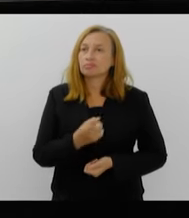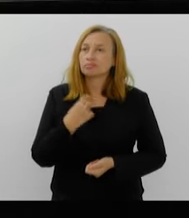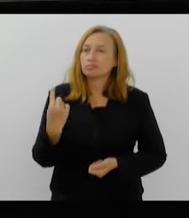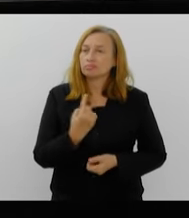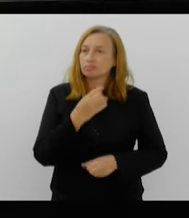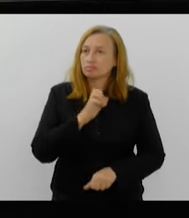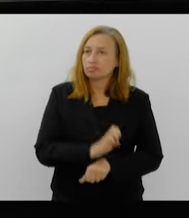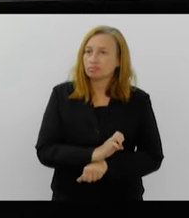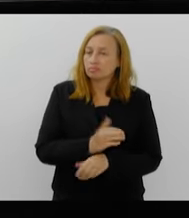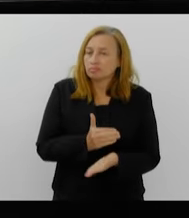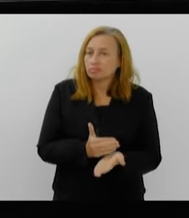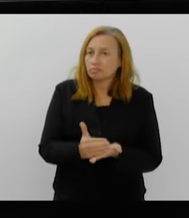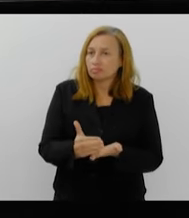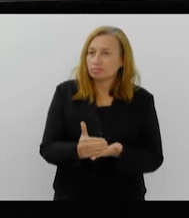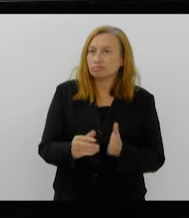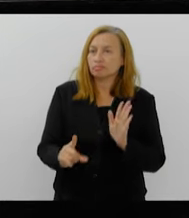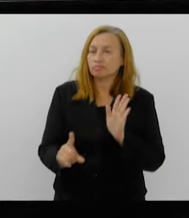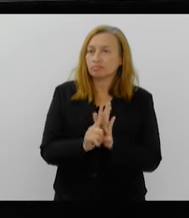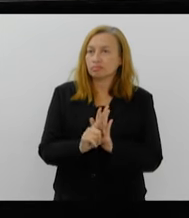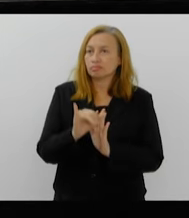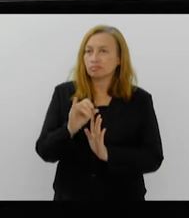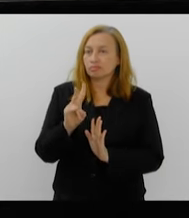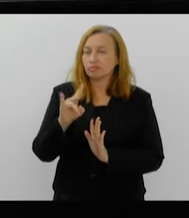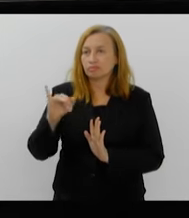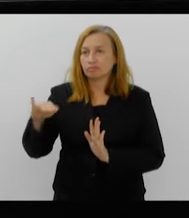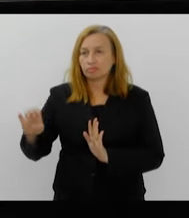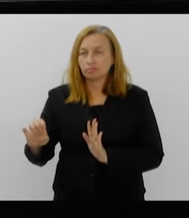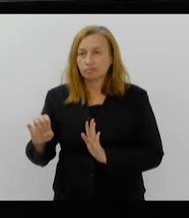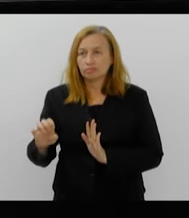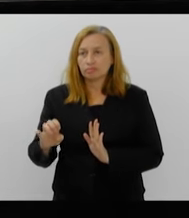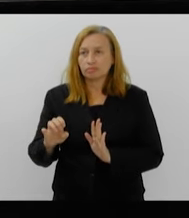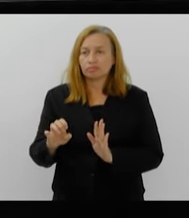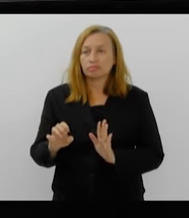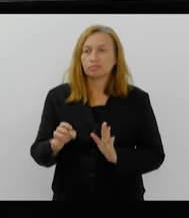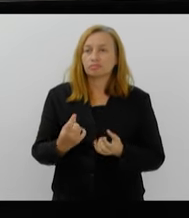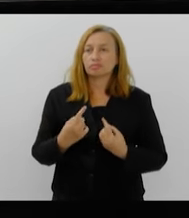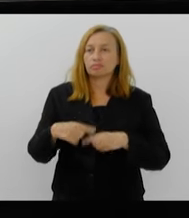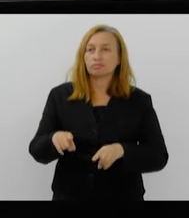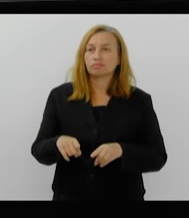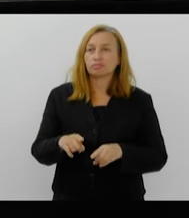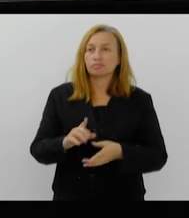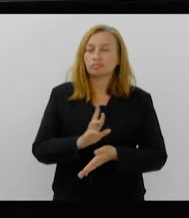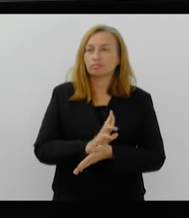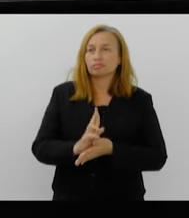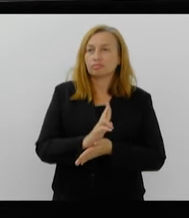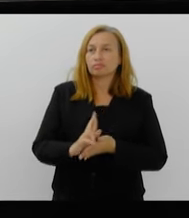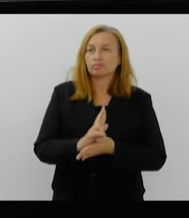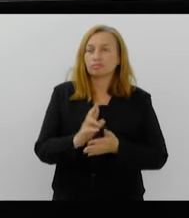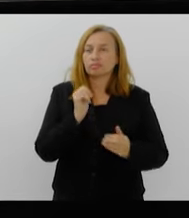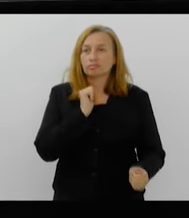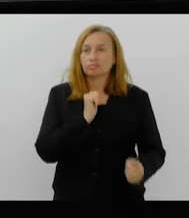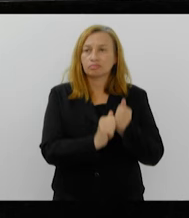Estado pioneiro da Lei Vini Júnior de combate ao racismo nos estádios e arenas esportivas,